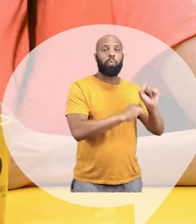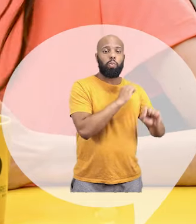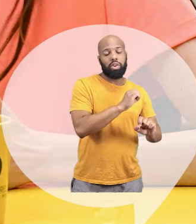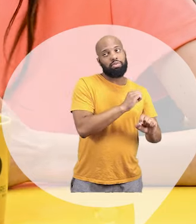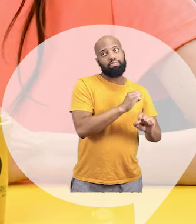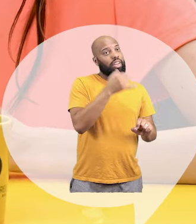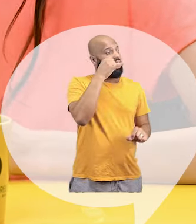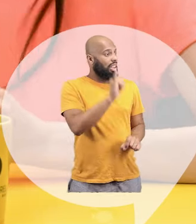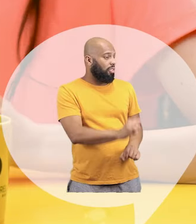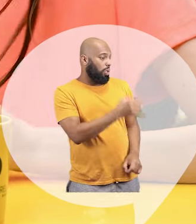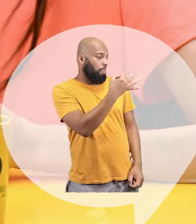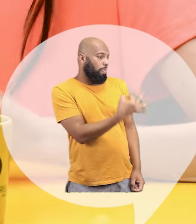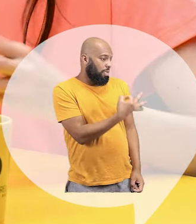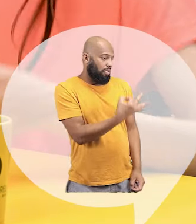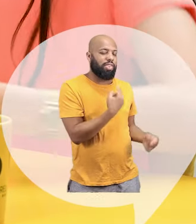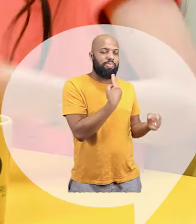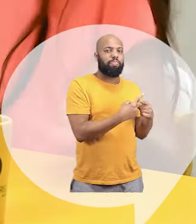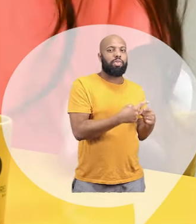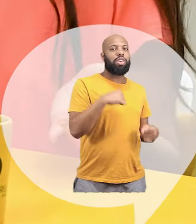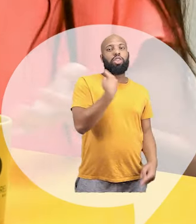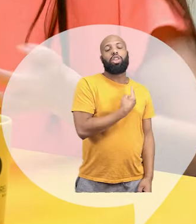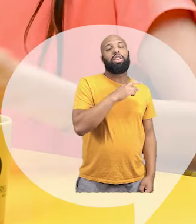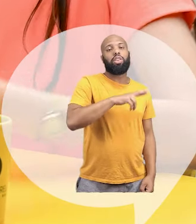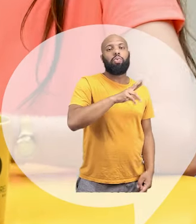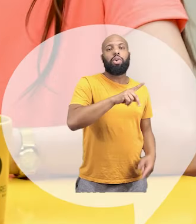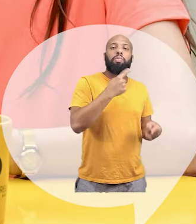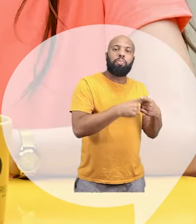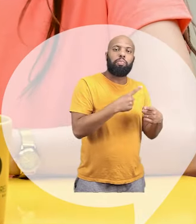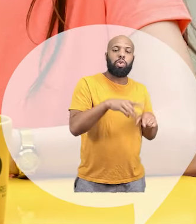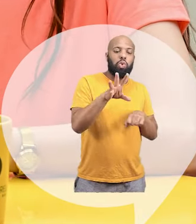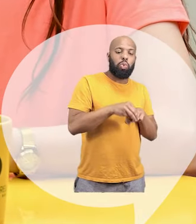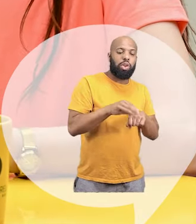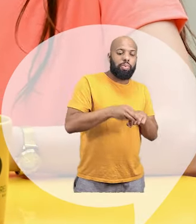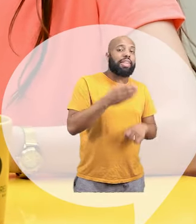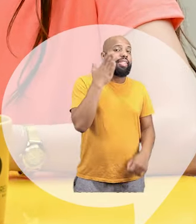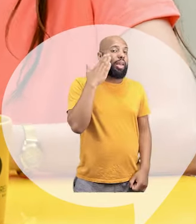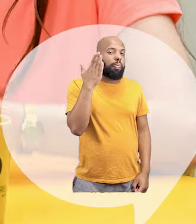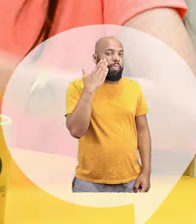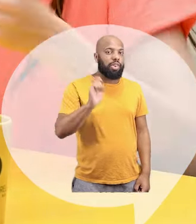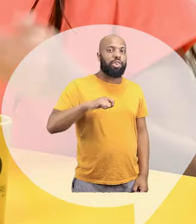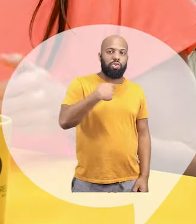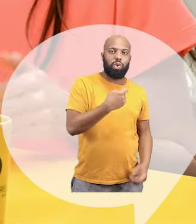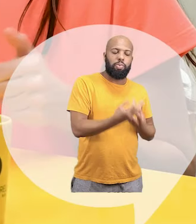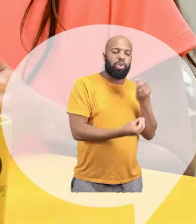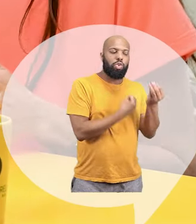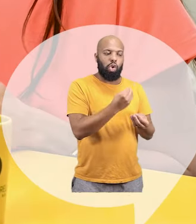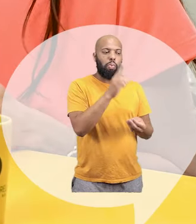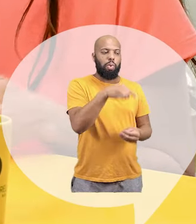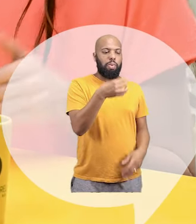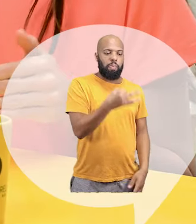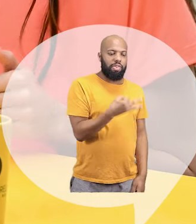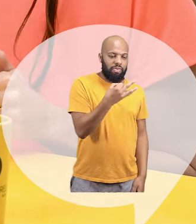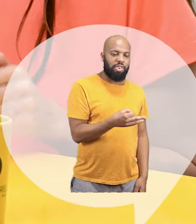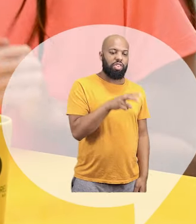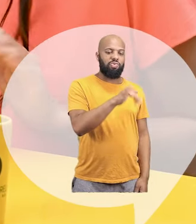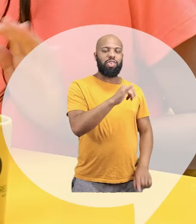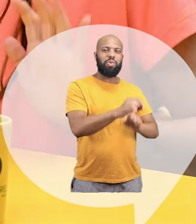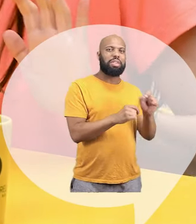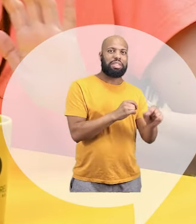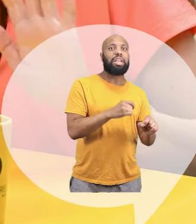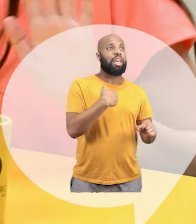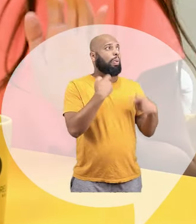tenha nos blindado dessa perfeição assim ó nós somos isso e às vezes o conhecimento né saber sobre a perfeição